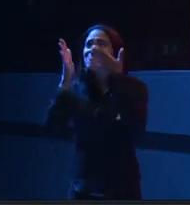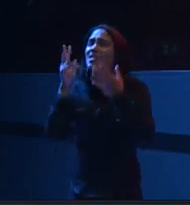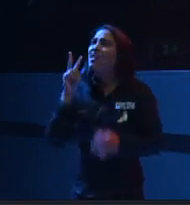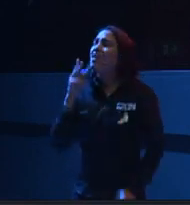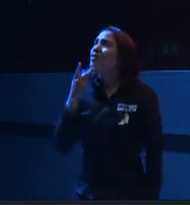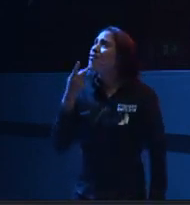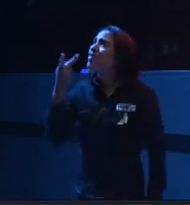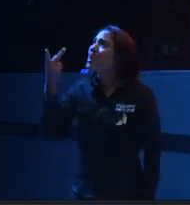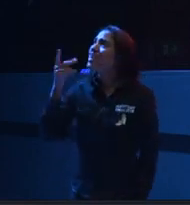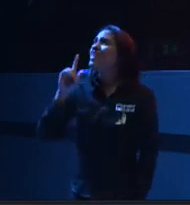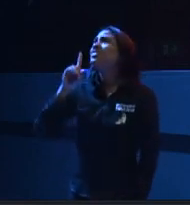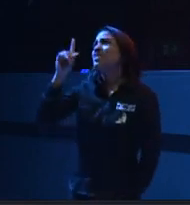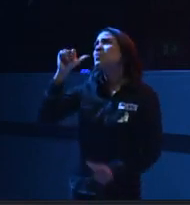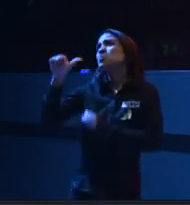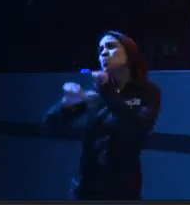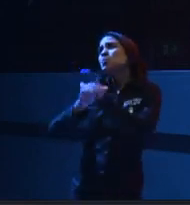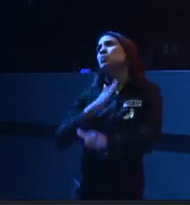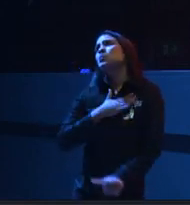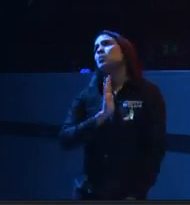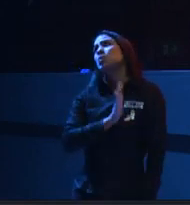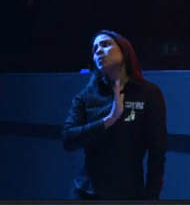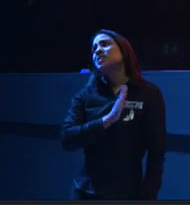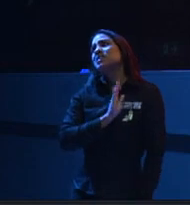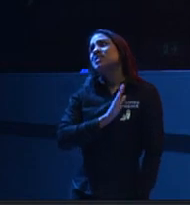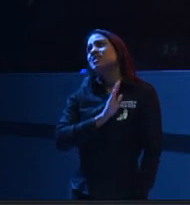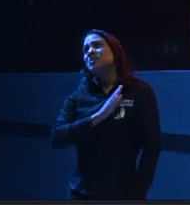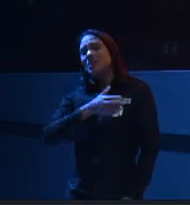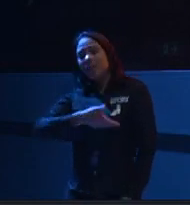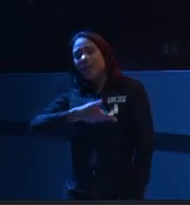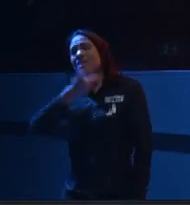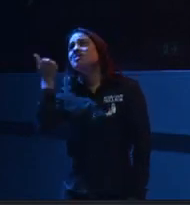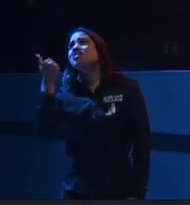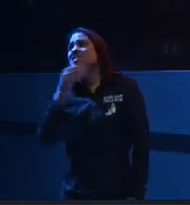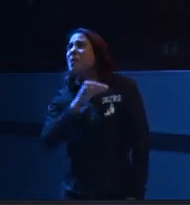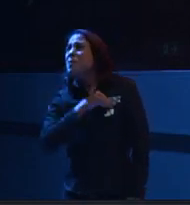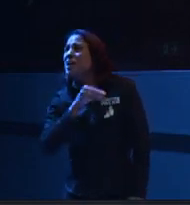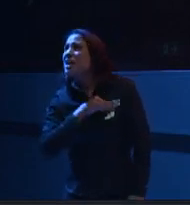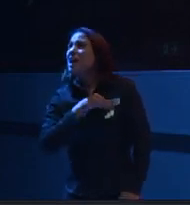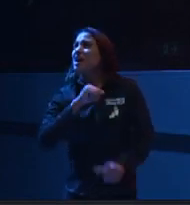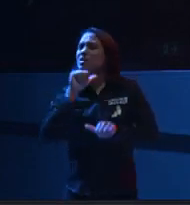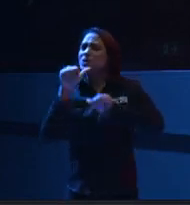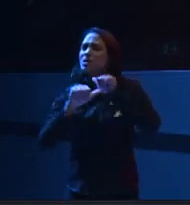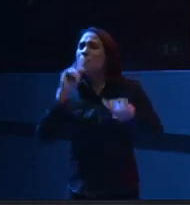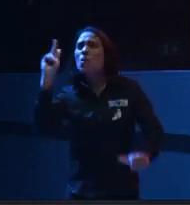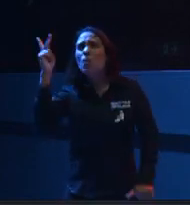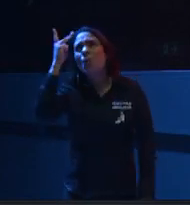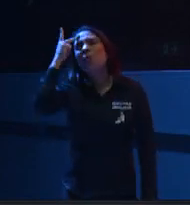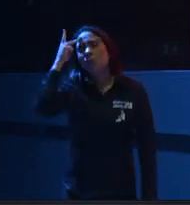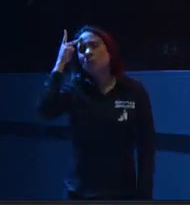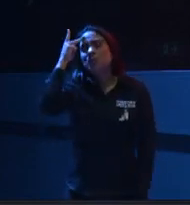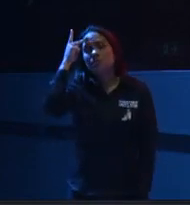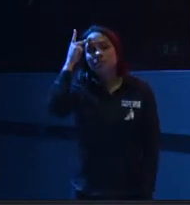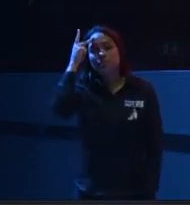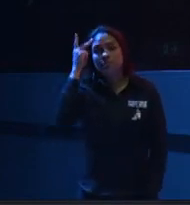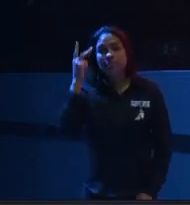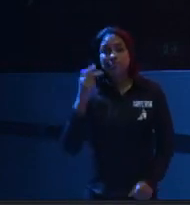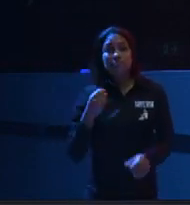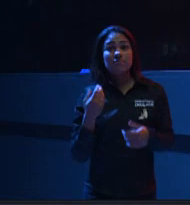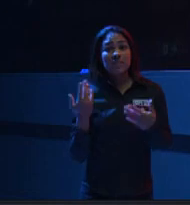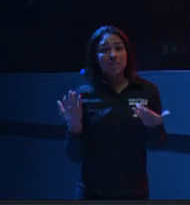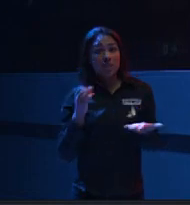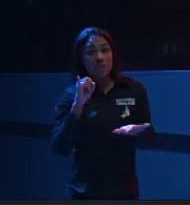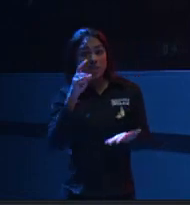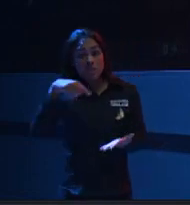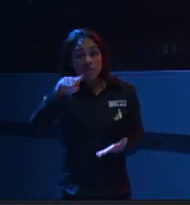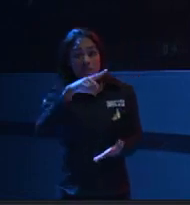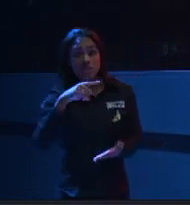história Ah mas eu quero concluir essa mensagem dizendo que quando você estiver enfrentando uma situação que parece sem